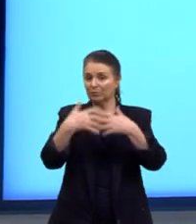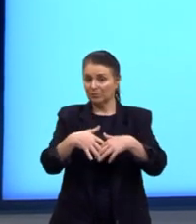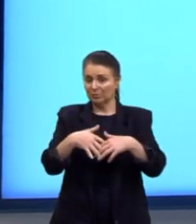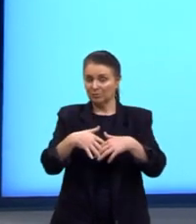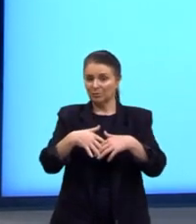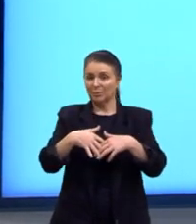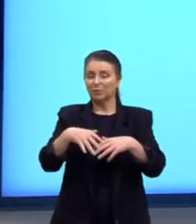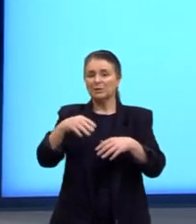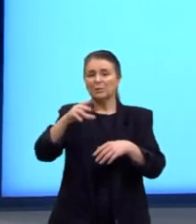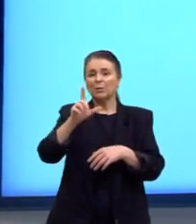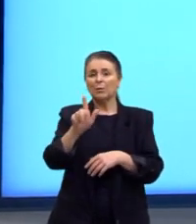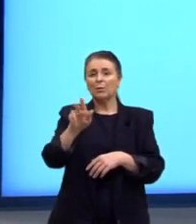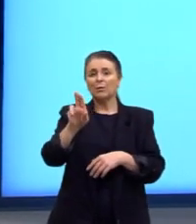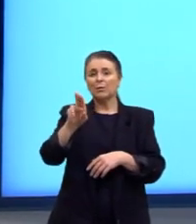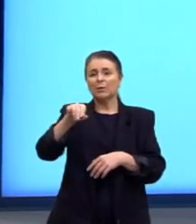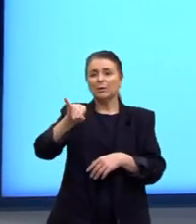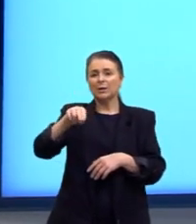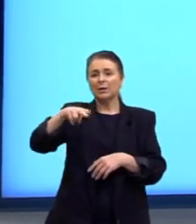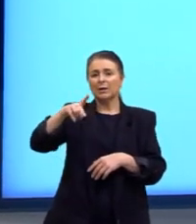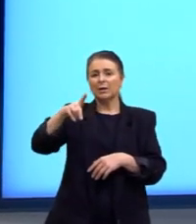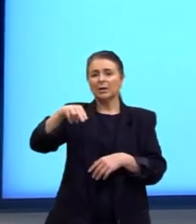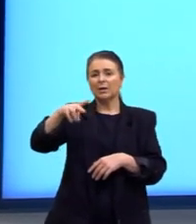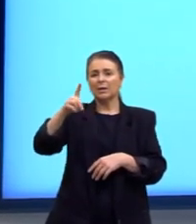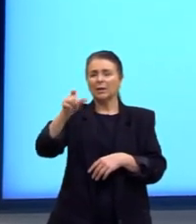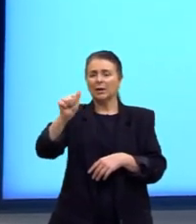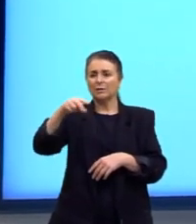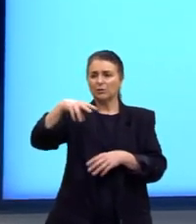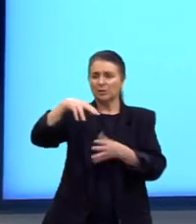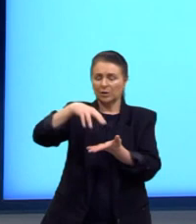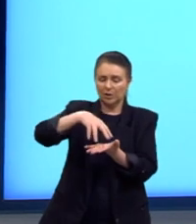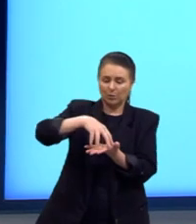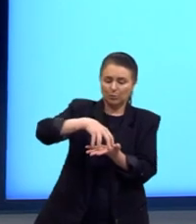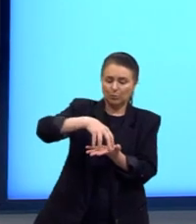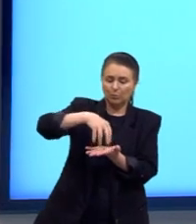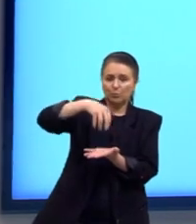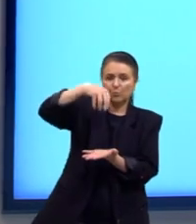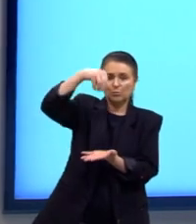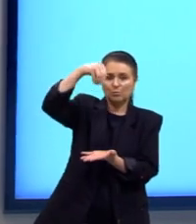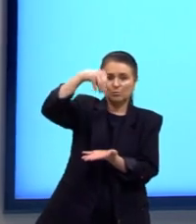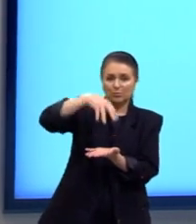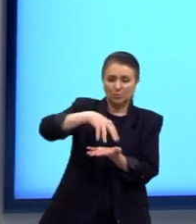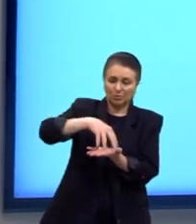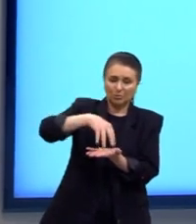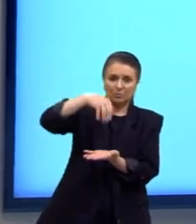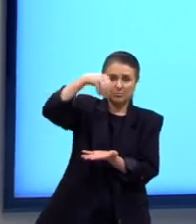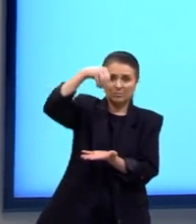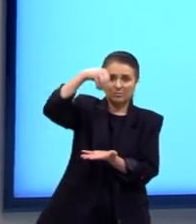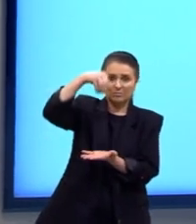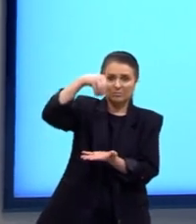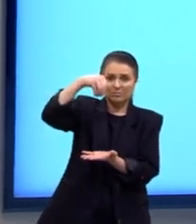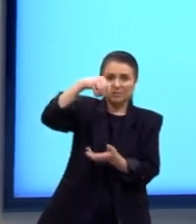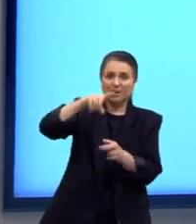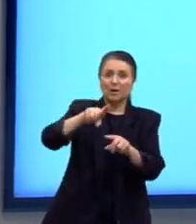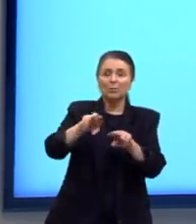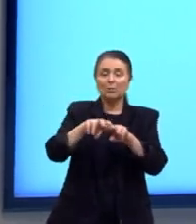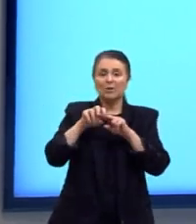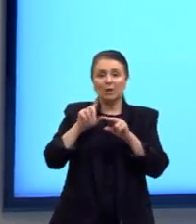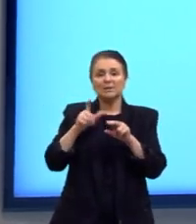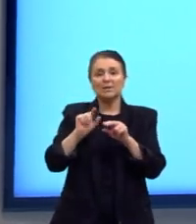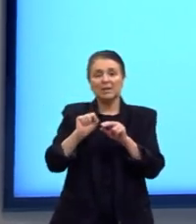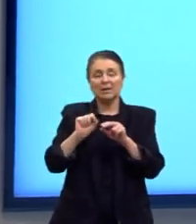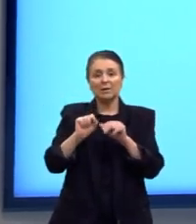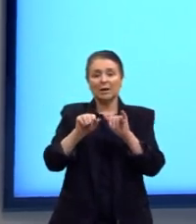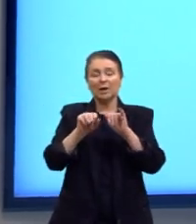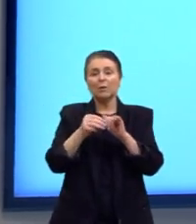um guindaste eletromagnético. Ele é o quê? Um eletroímã. Então existe,